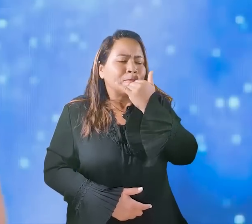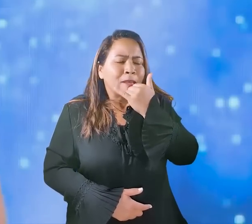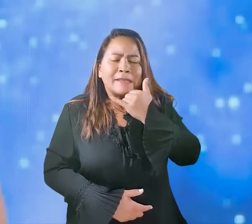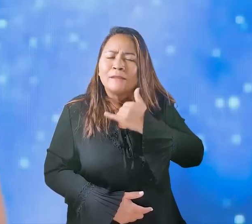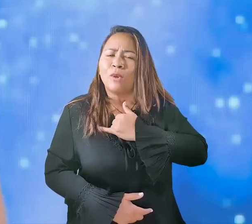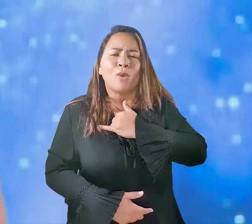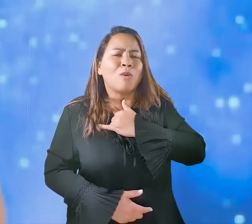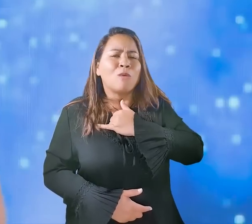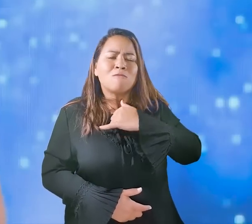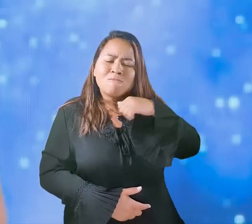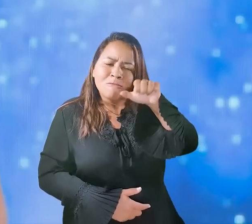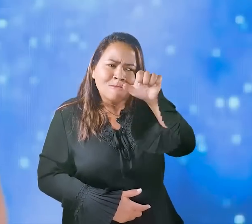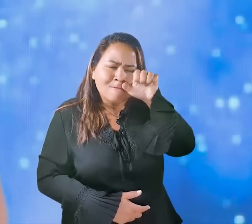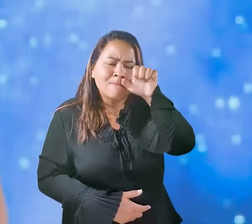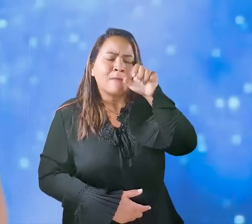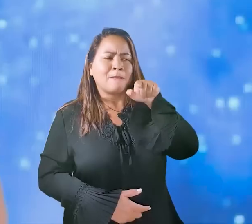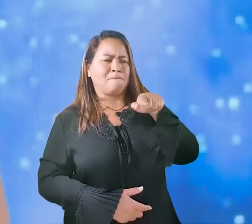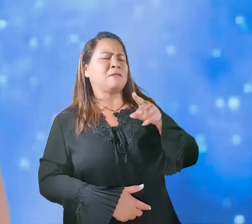teu melhor.